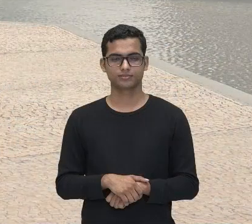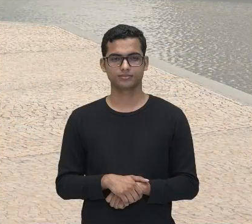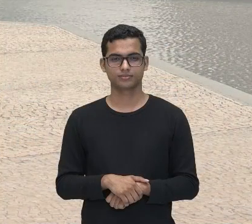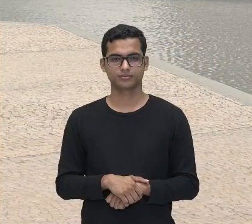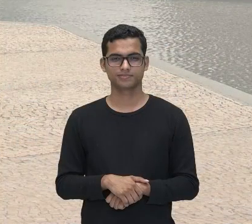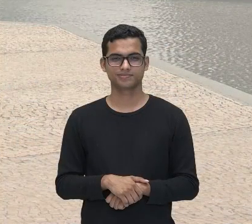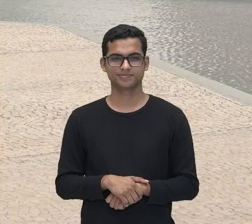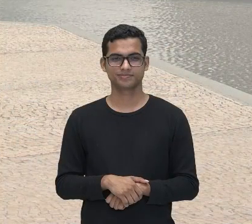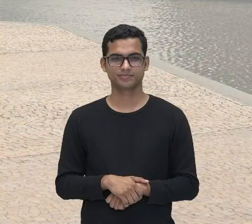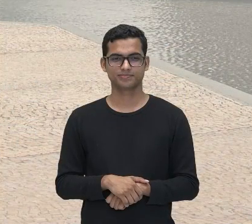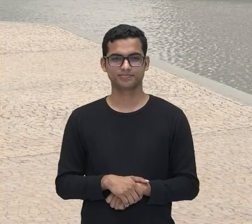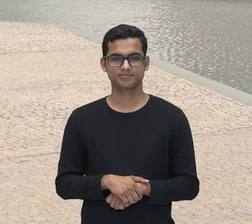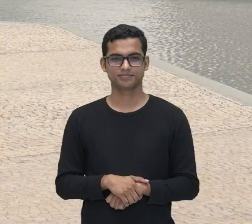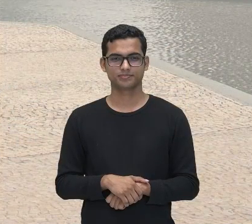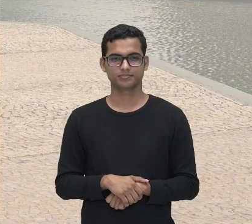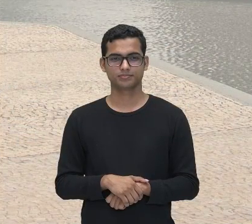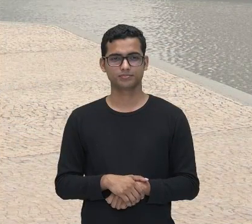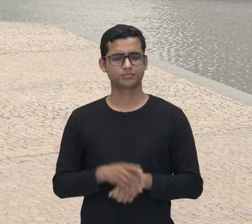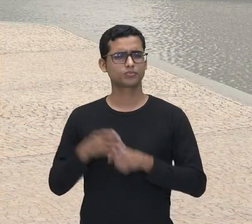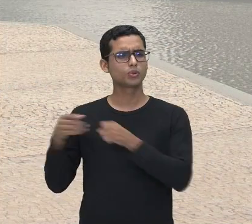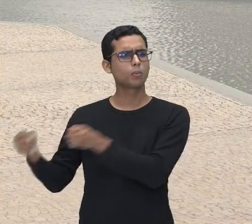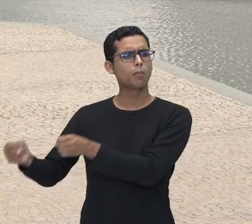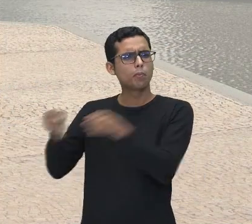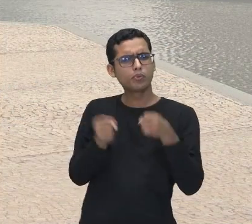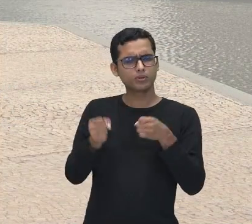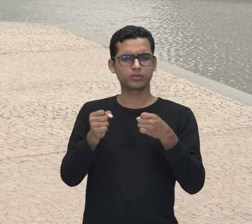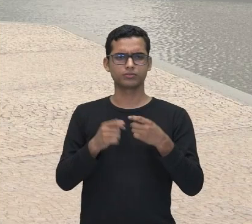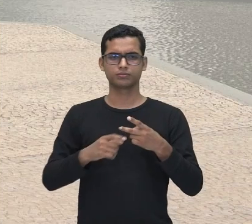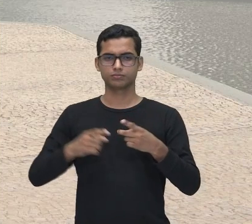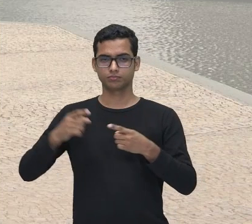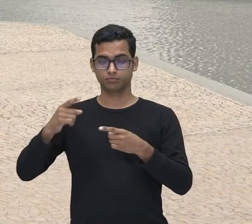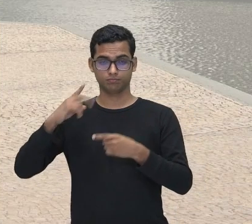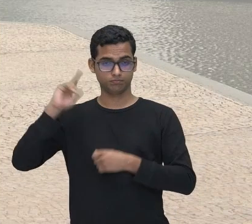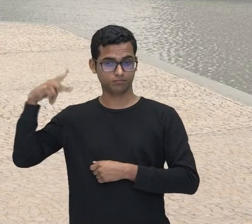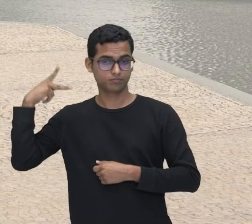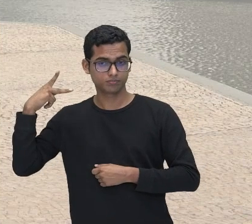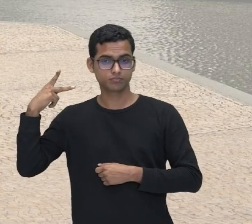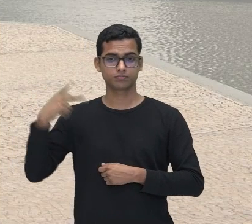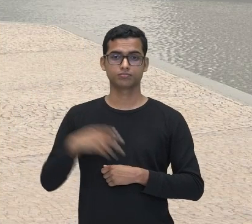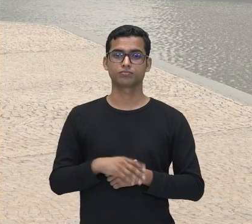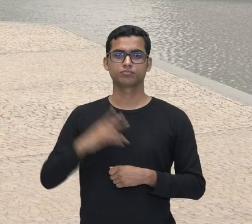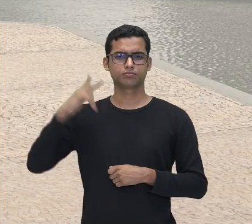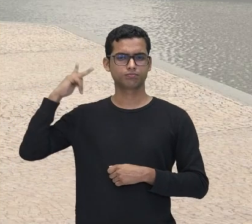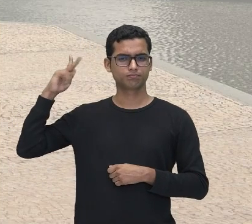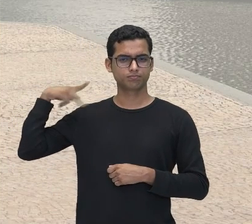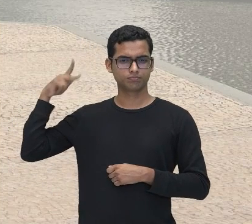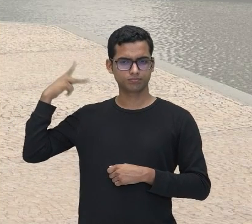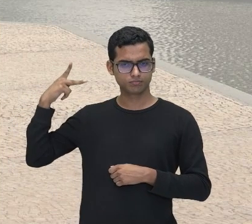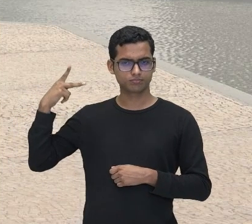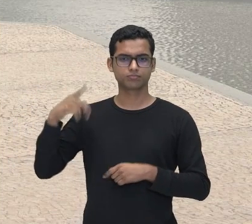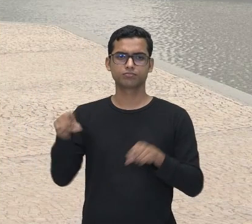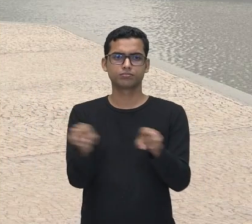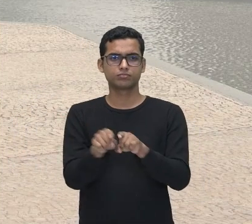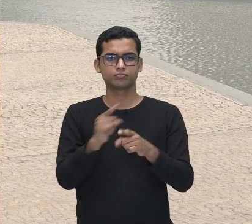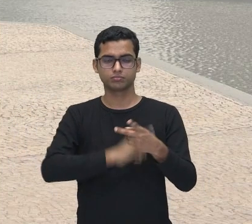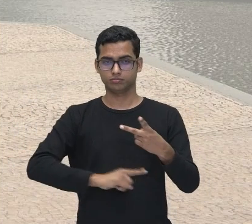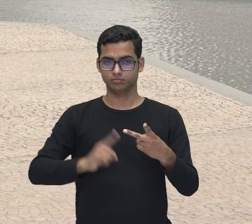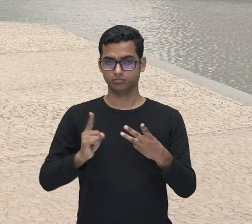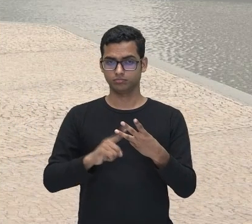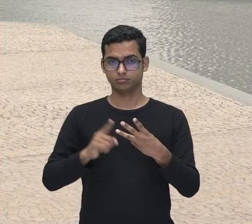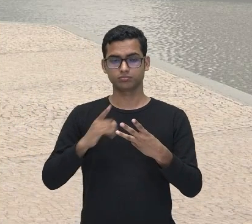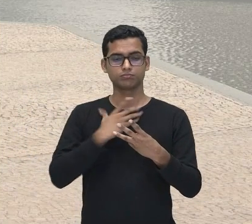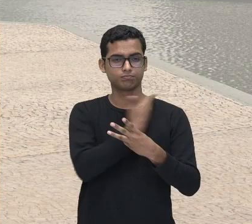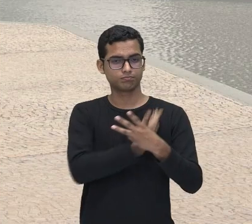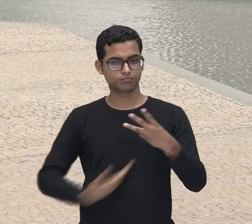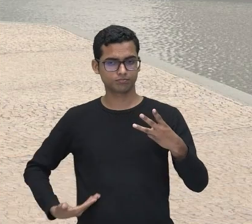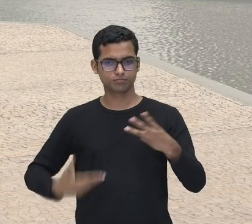Muito bem, temos aí poder, política, Estado. Será que tudo é a mesma coisa? Muitas vezes a